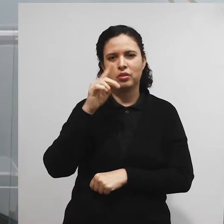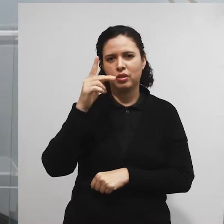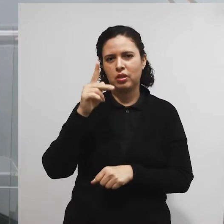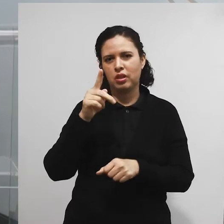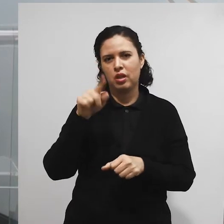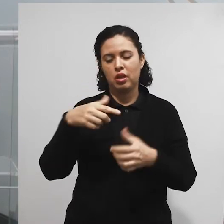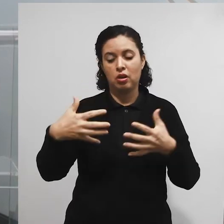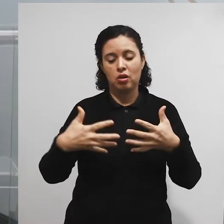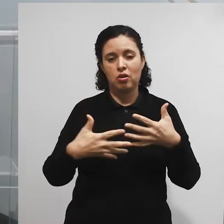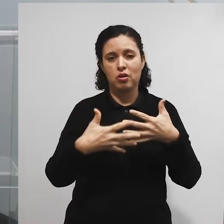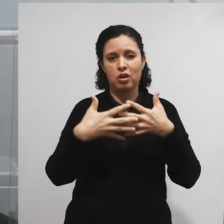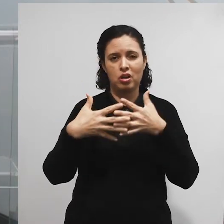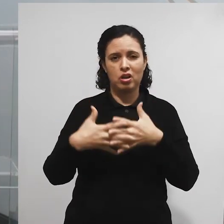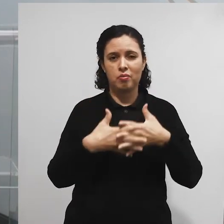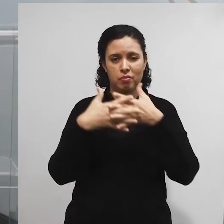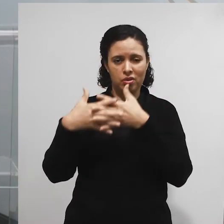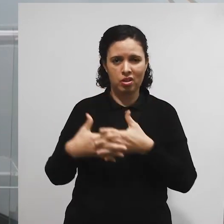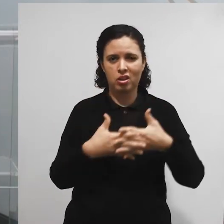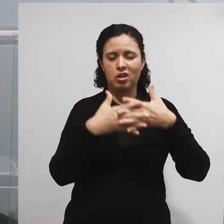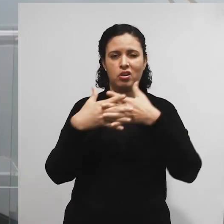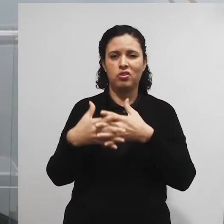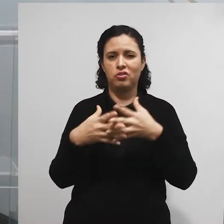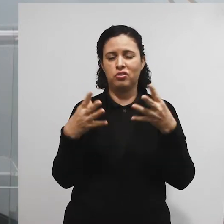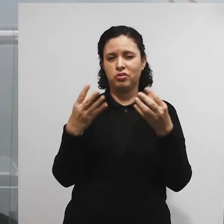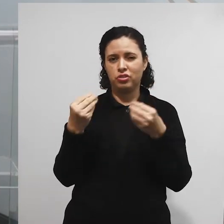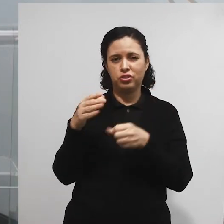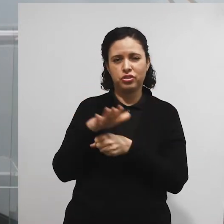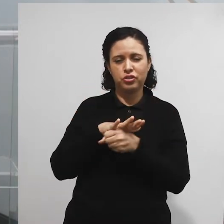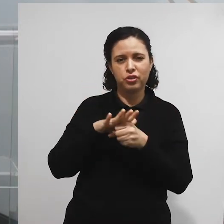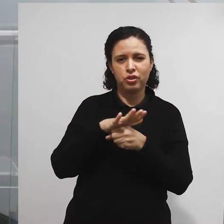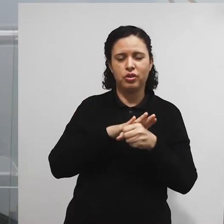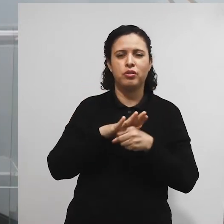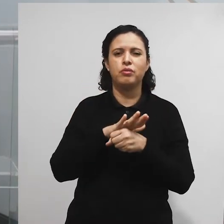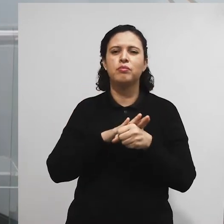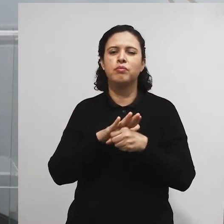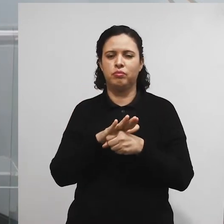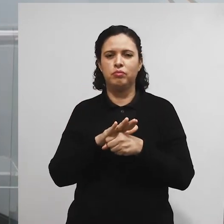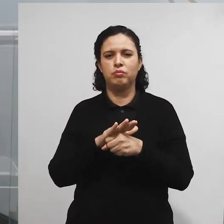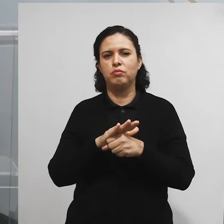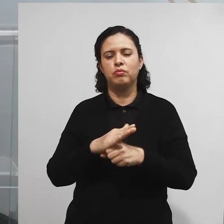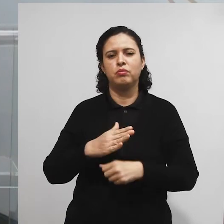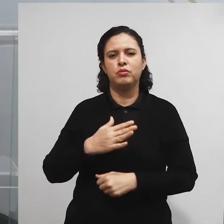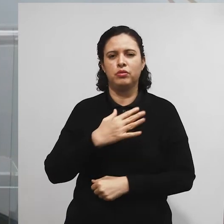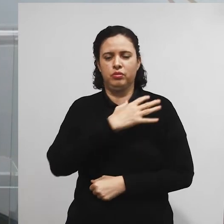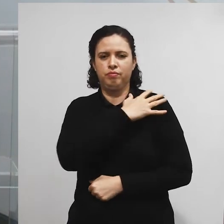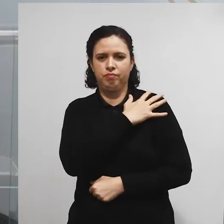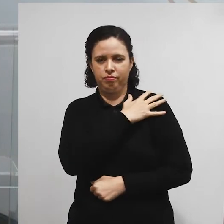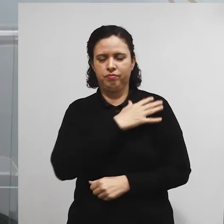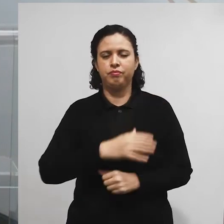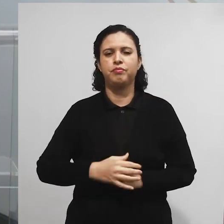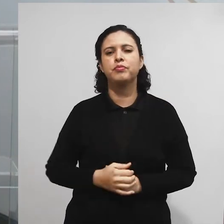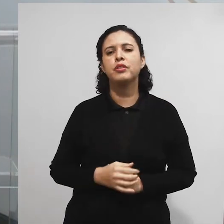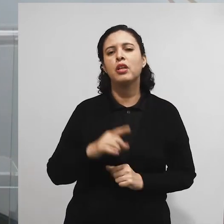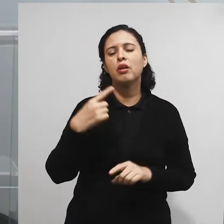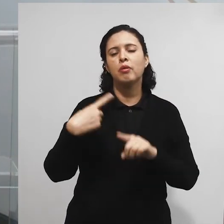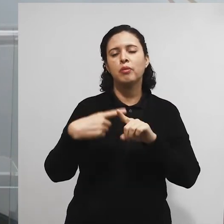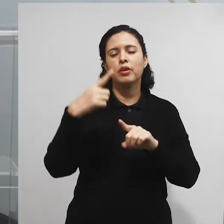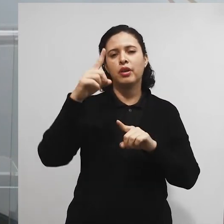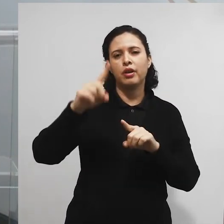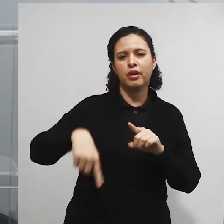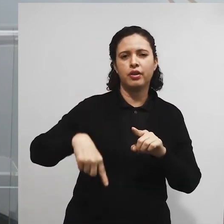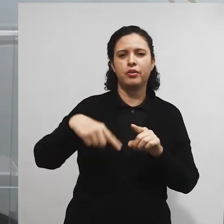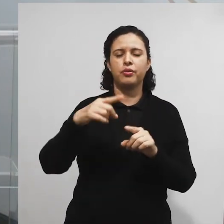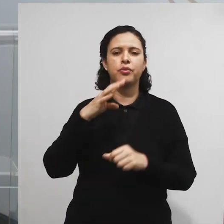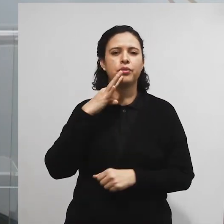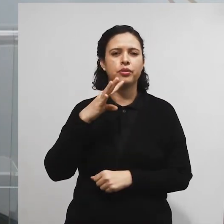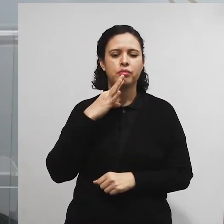e metralhadoras. Creiam em mim, porque isso é um conhecimento científico detalhado para poder conhecer